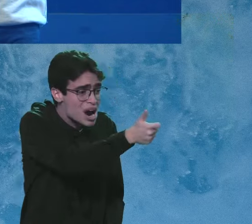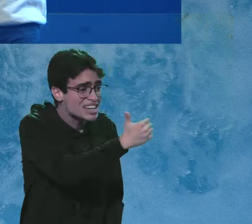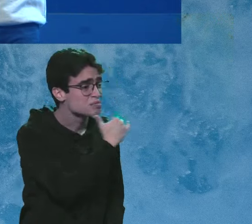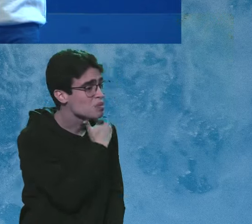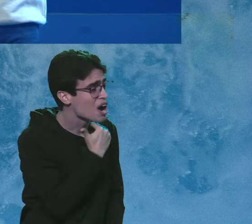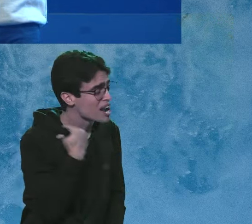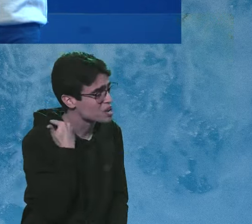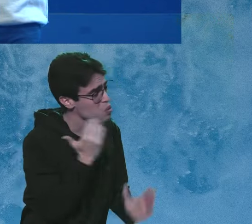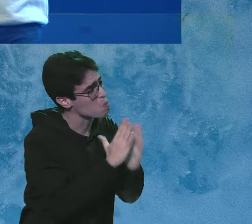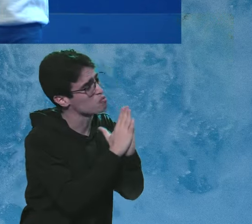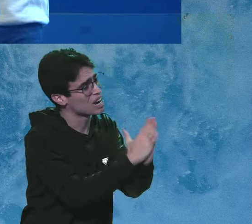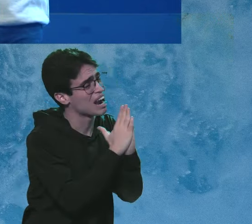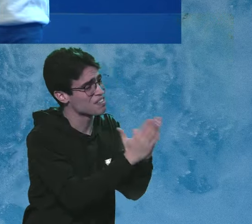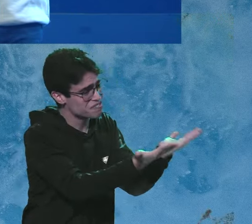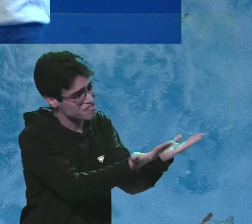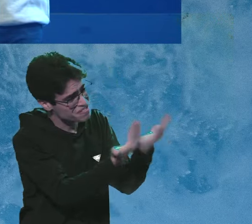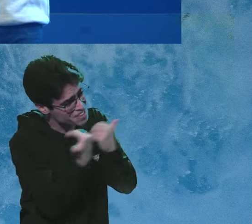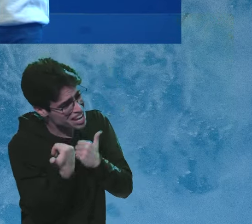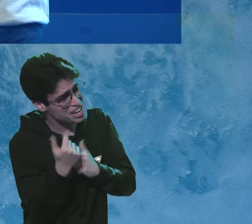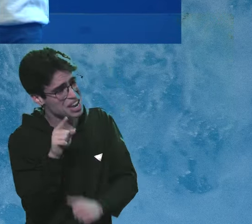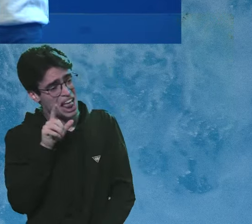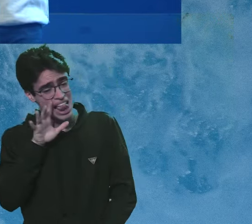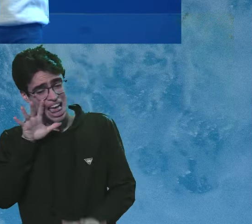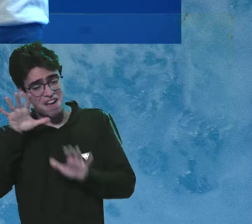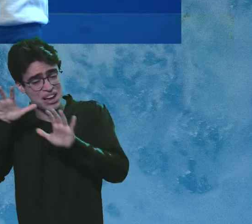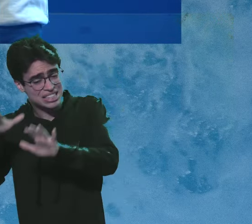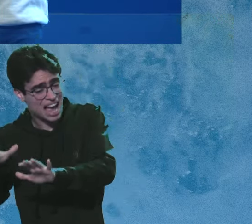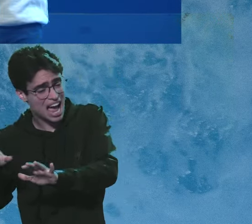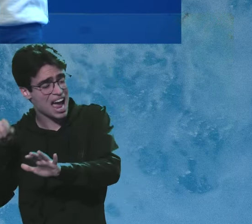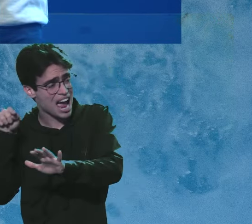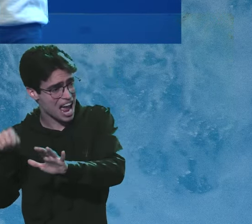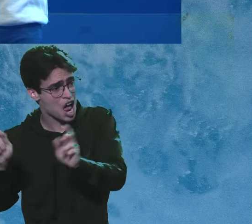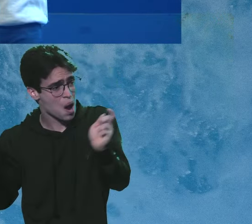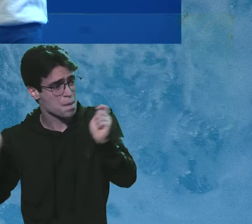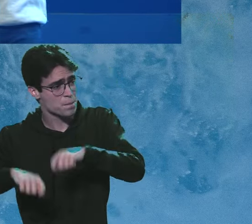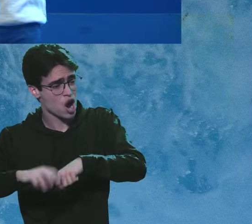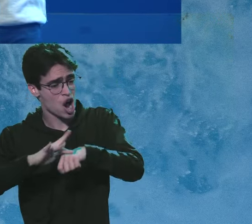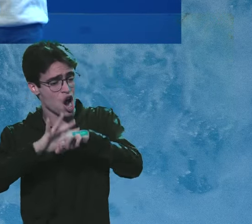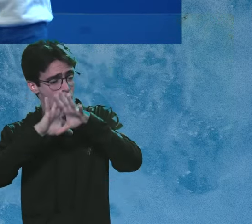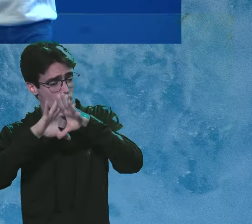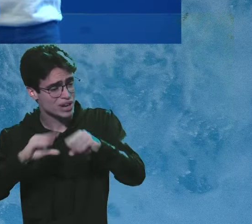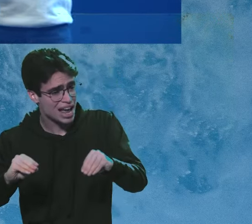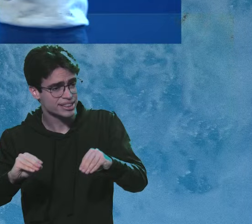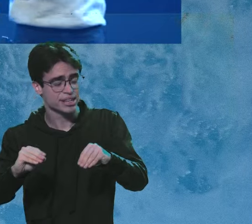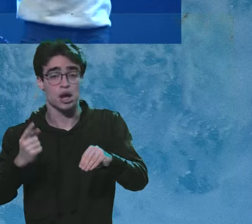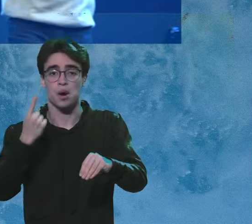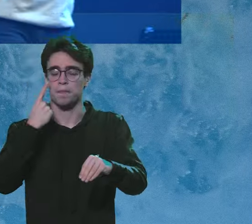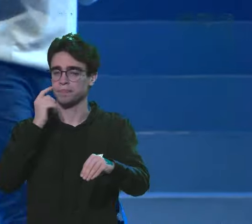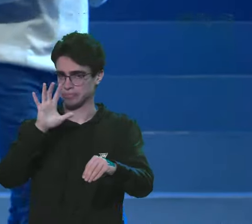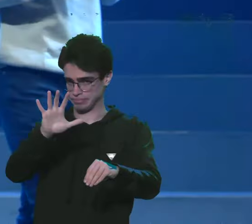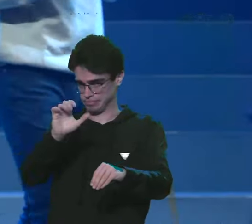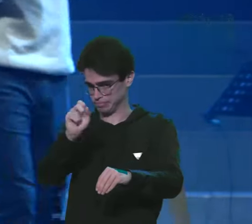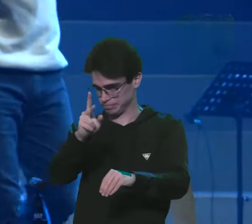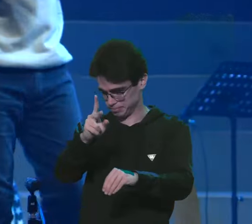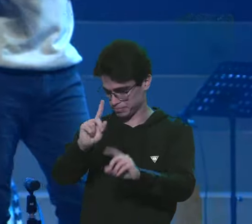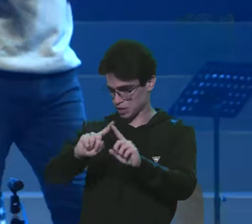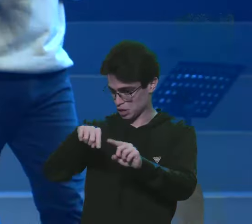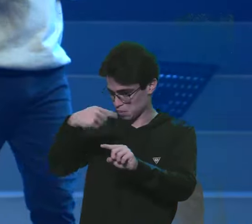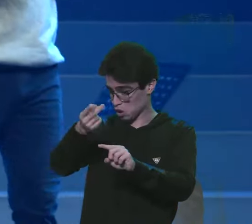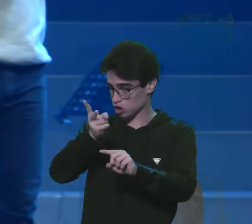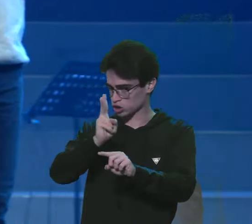por favor, e impõe as mãos nela para que ela seja curada. Para aí, a gente já